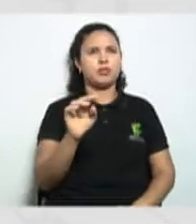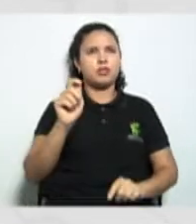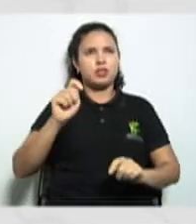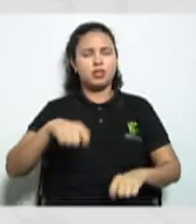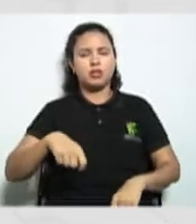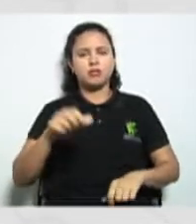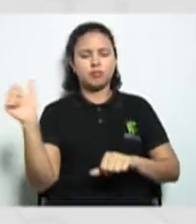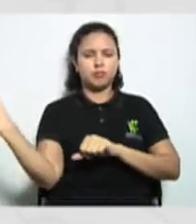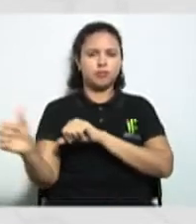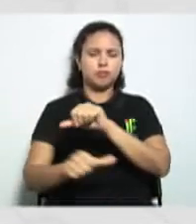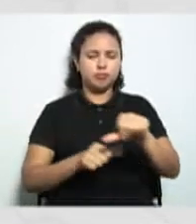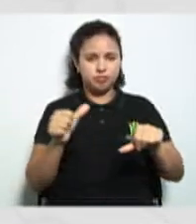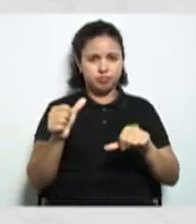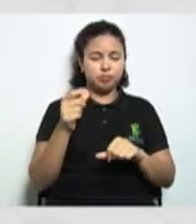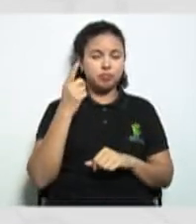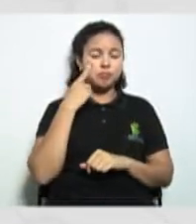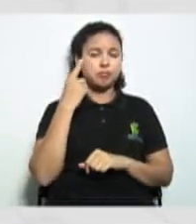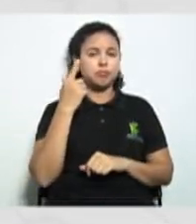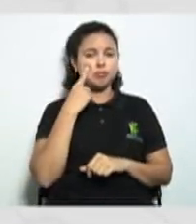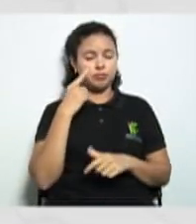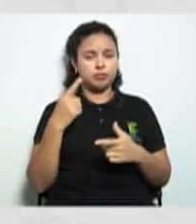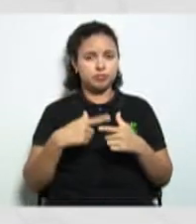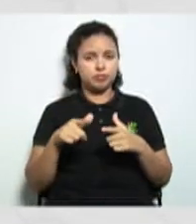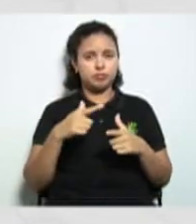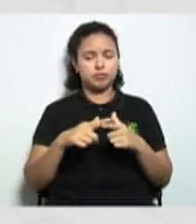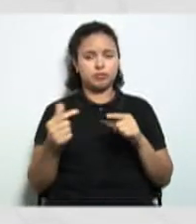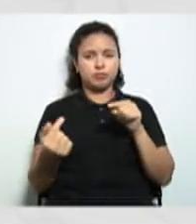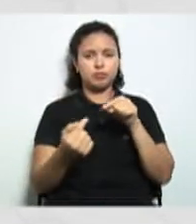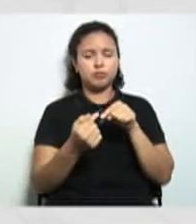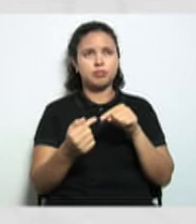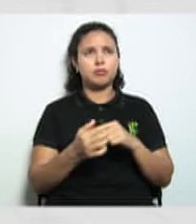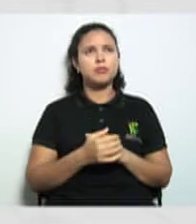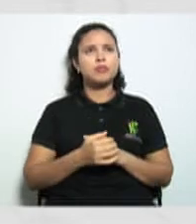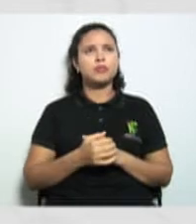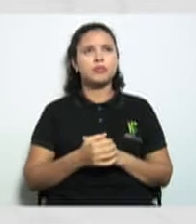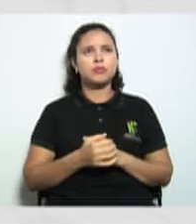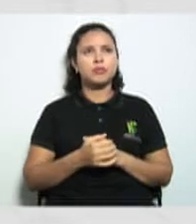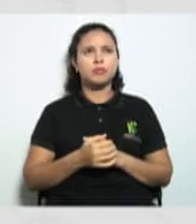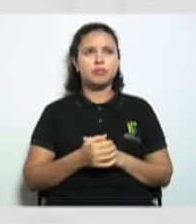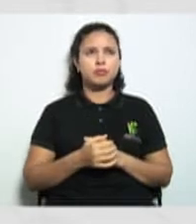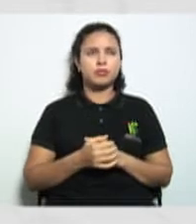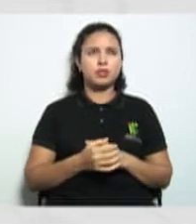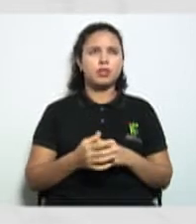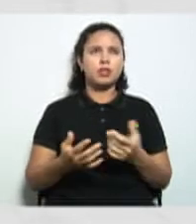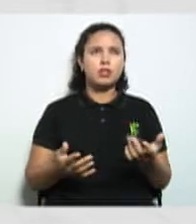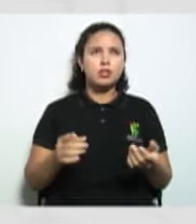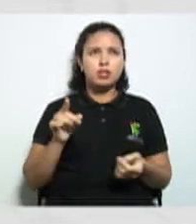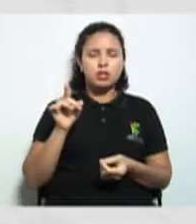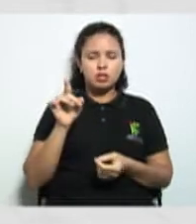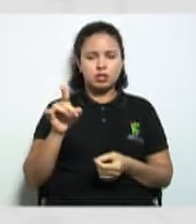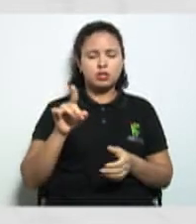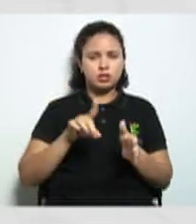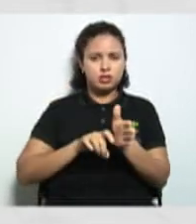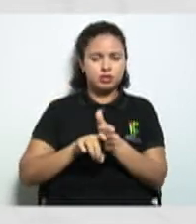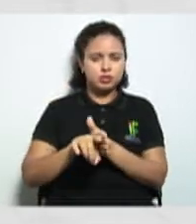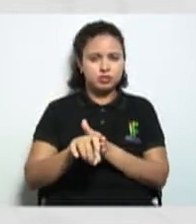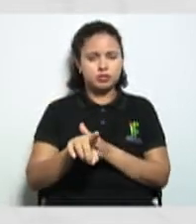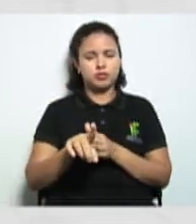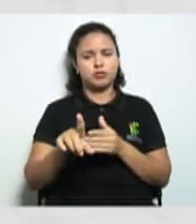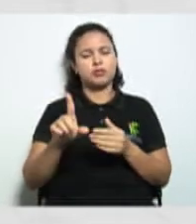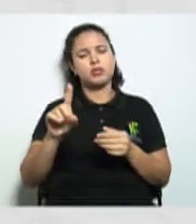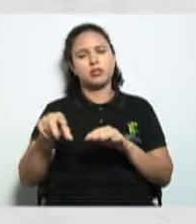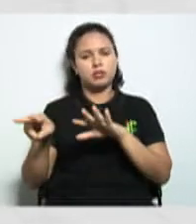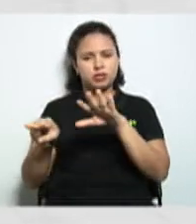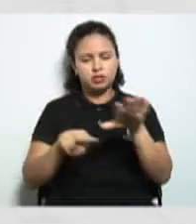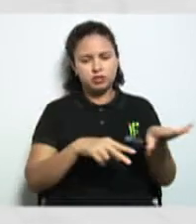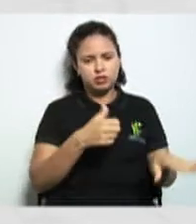vamos formular um problema para isso. No município de Cacoal, são produzidas 15 toneladas de lixo por semana,